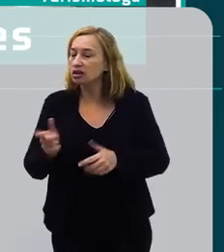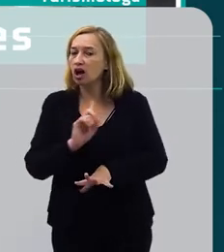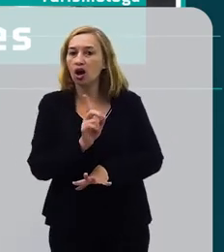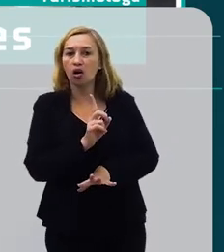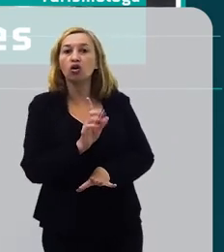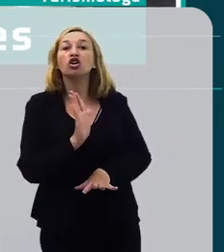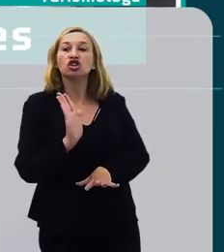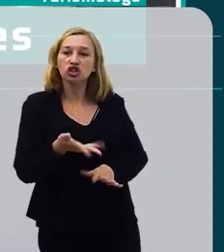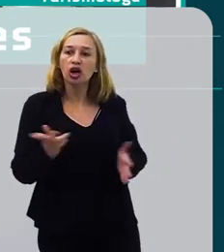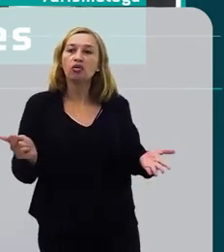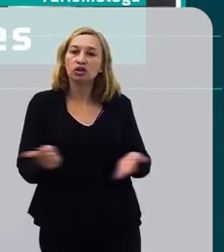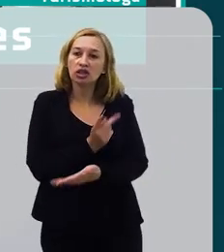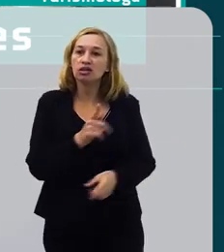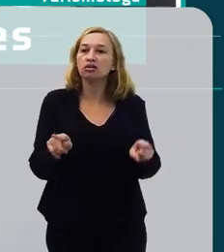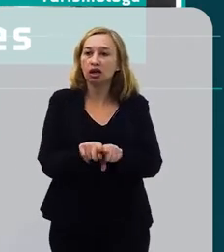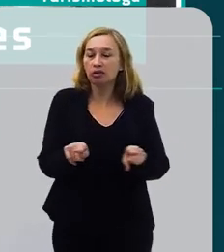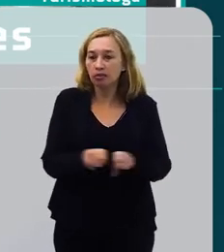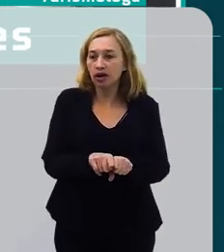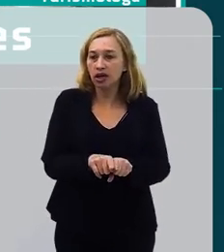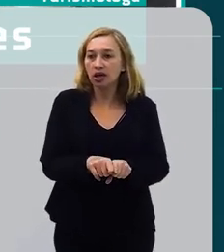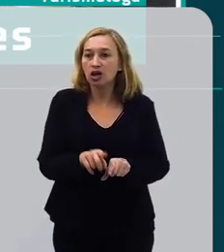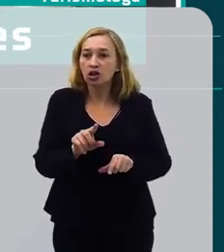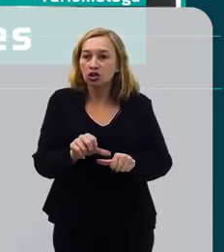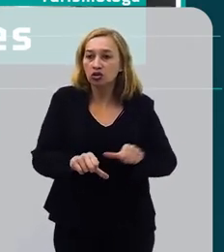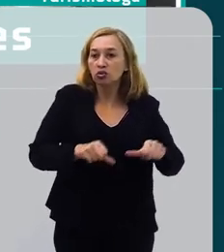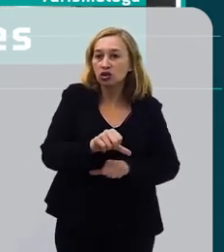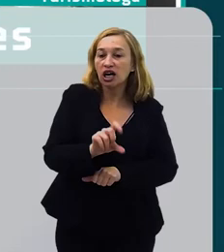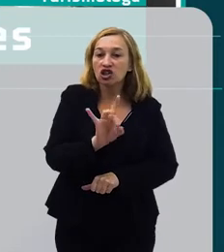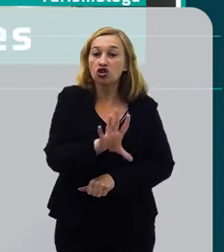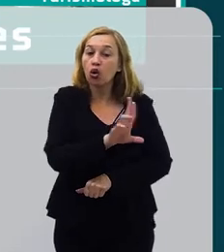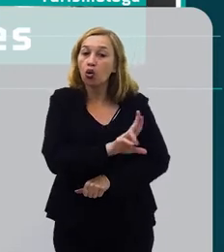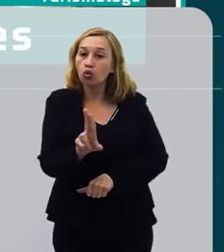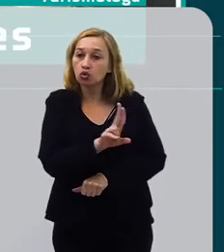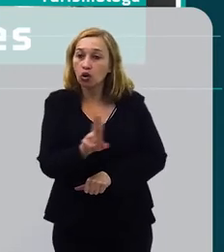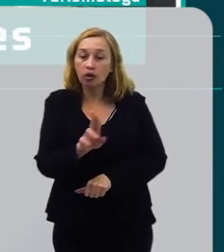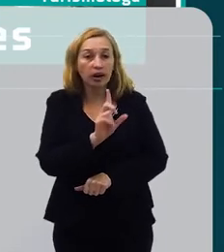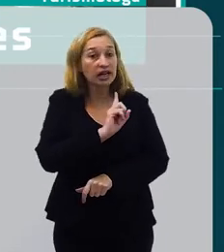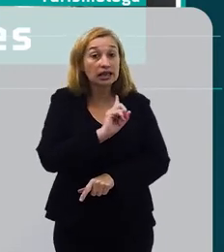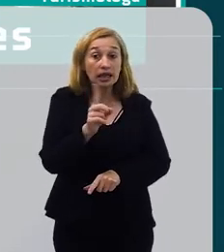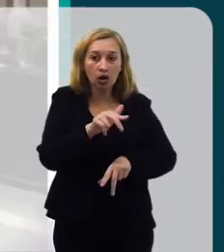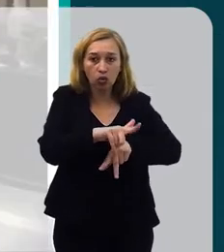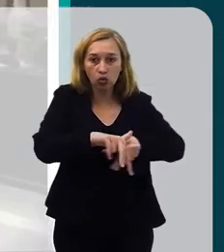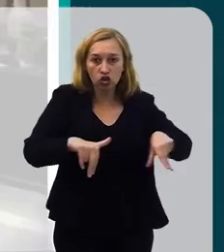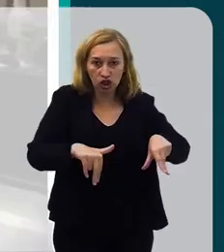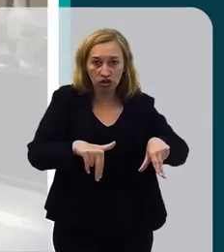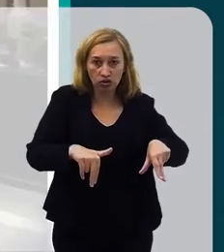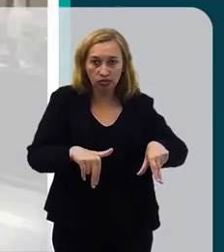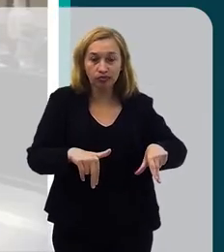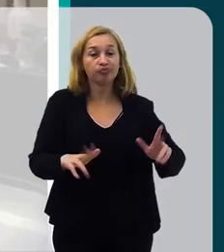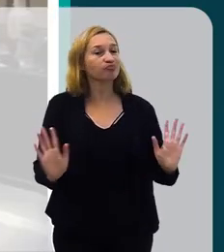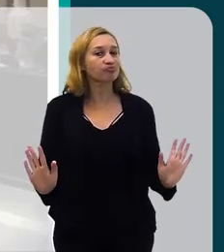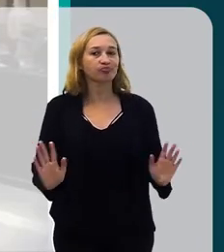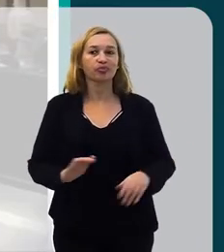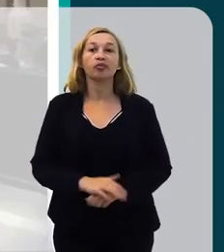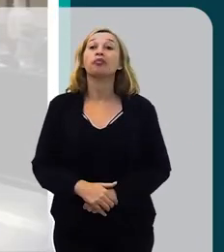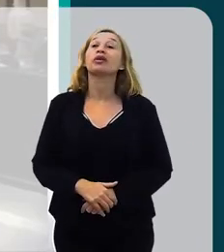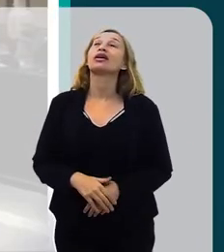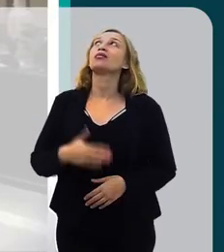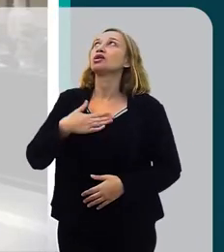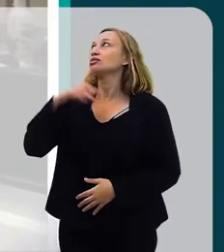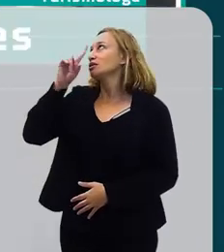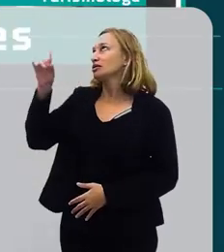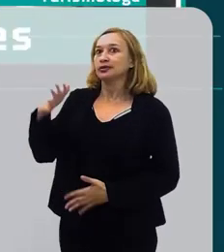processo? Seria isso, não? não, assim, já aconteceu também casos de mudarem só o nome, mas não mudaram